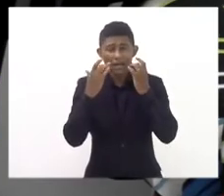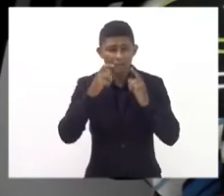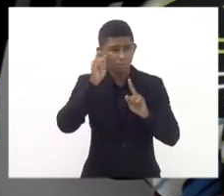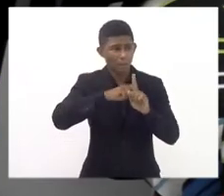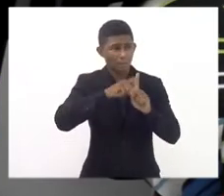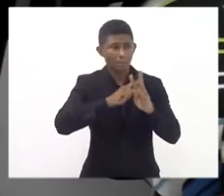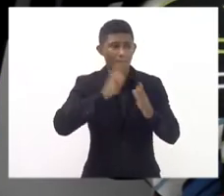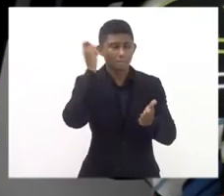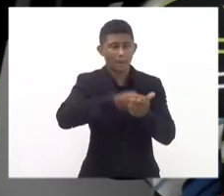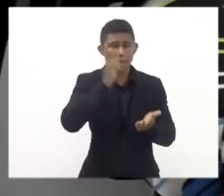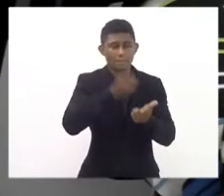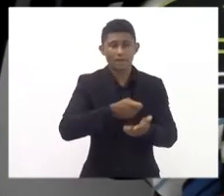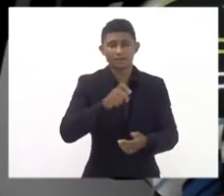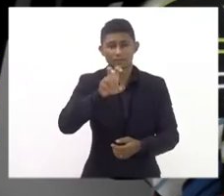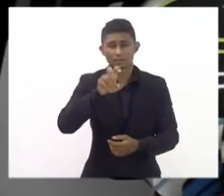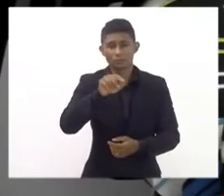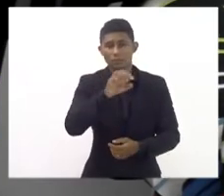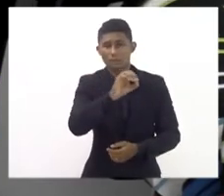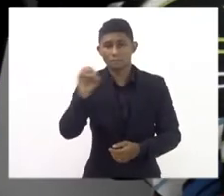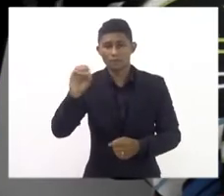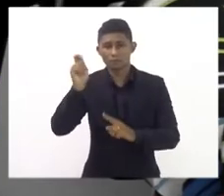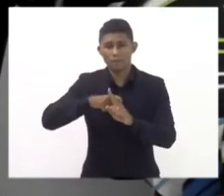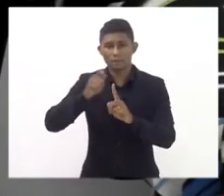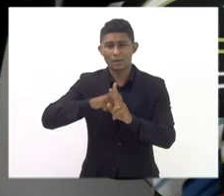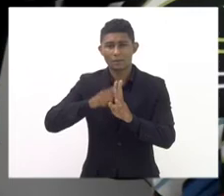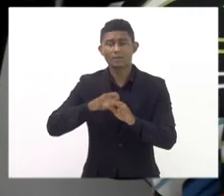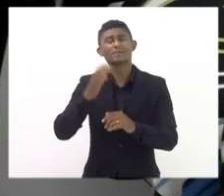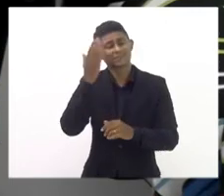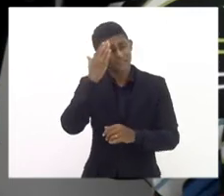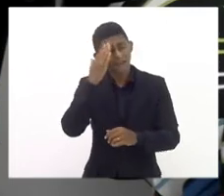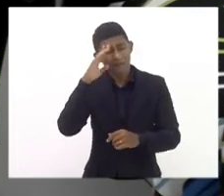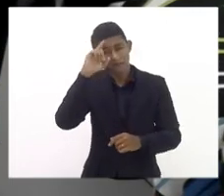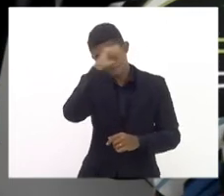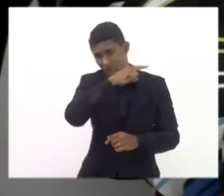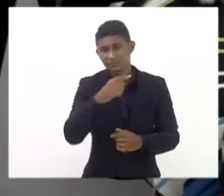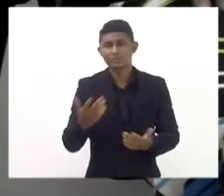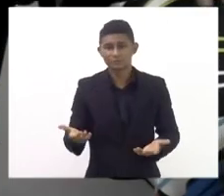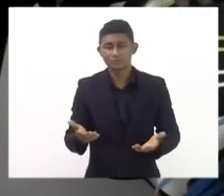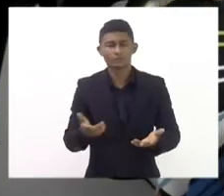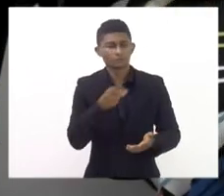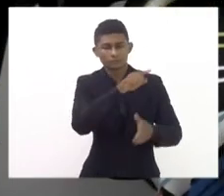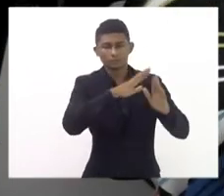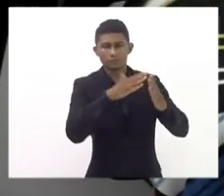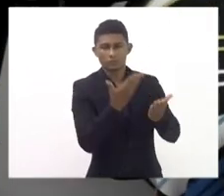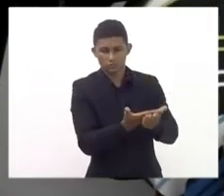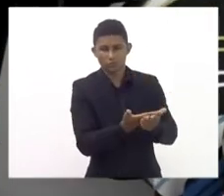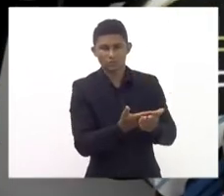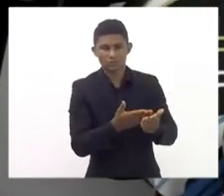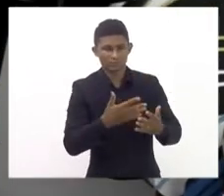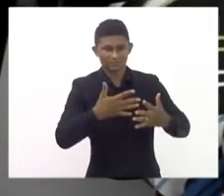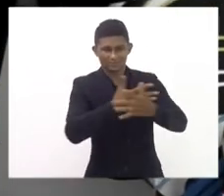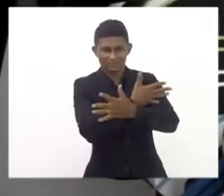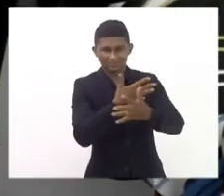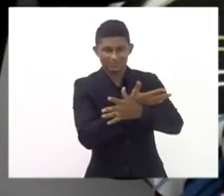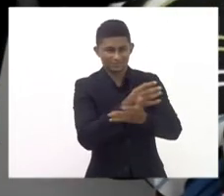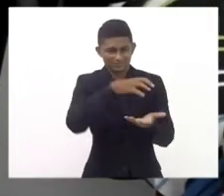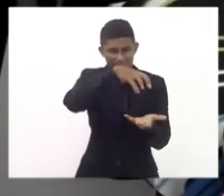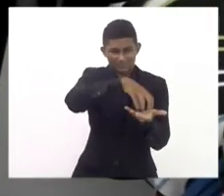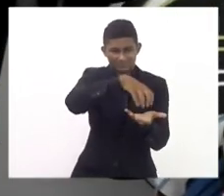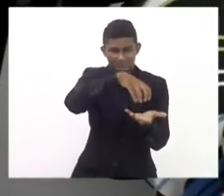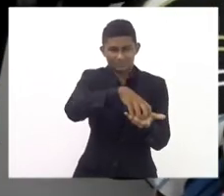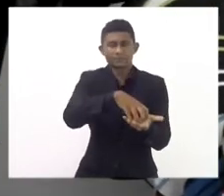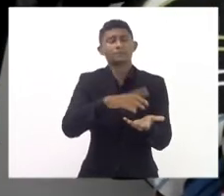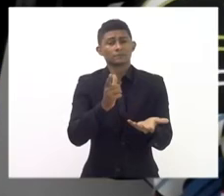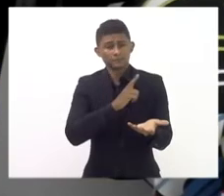às artes é complicado, né? O que significa também que essa escola, que fica na região central da cidade, atende estudantes de